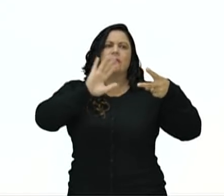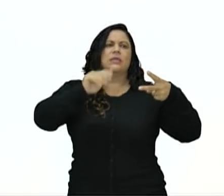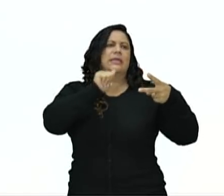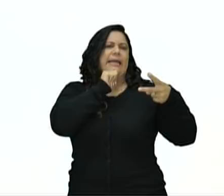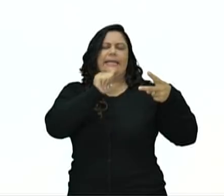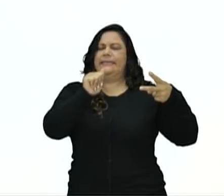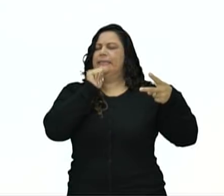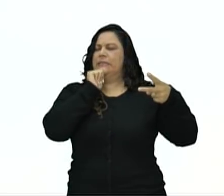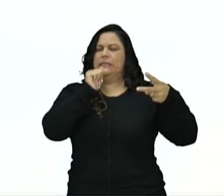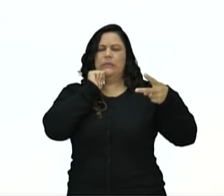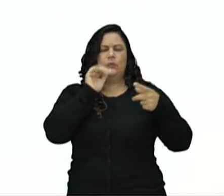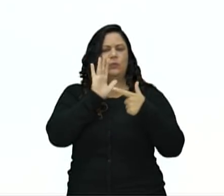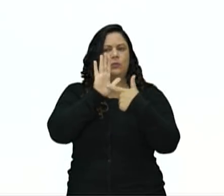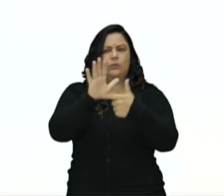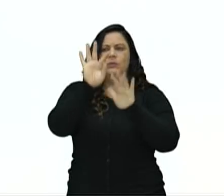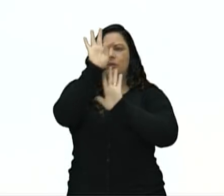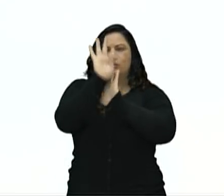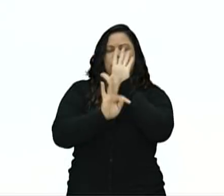fazerem essa questão aí.